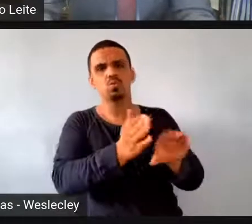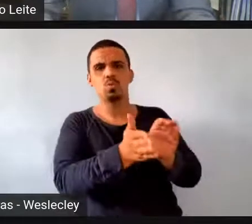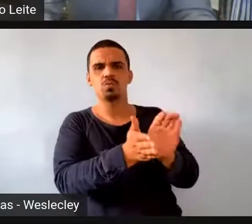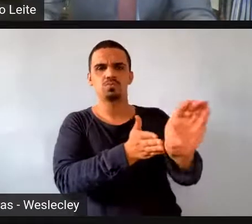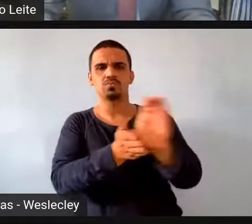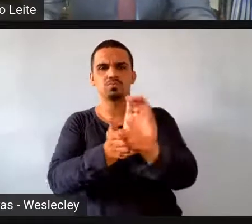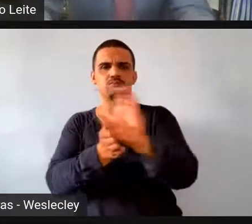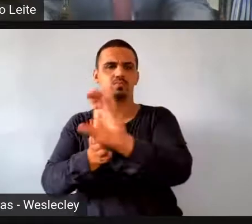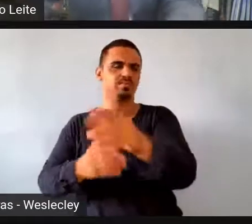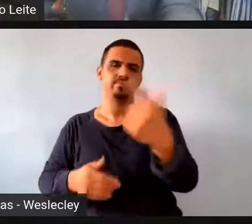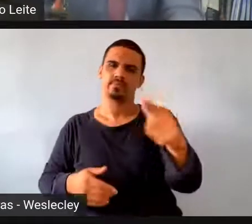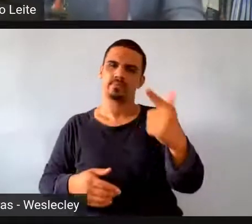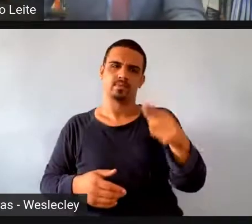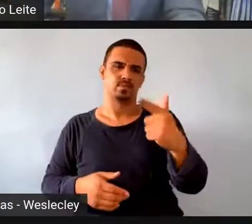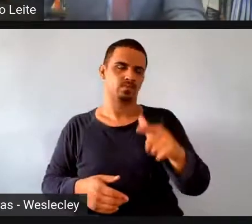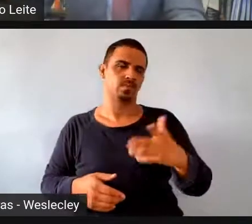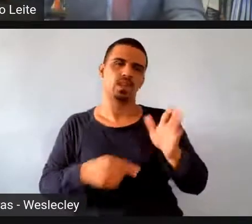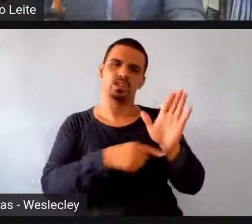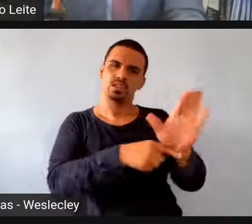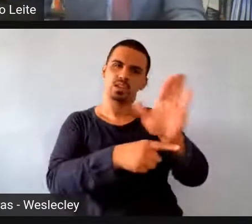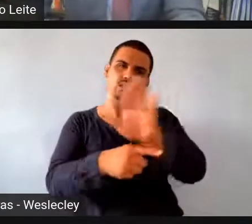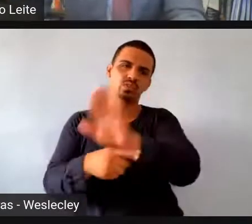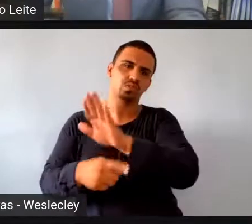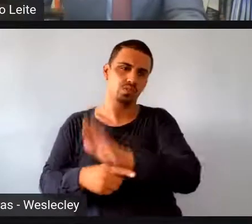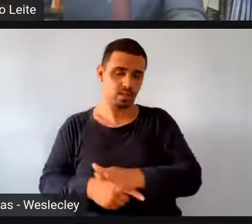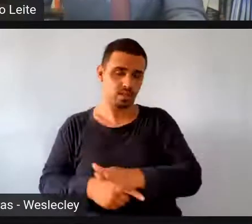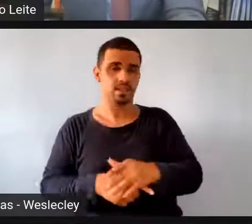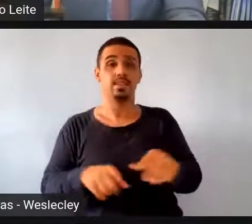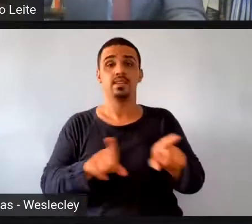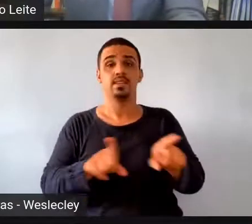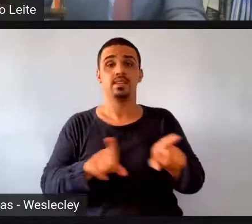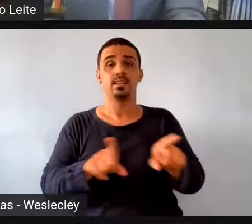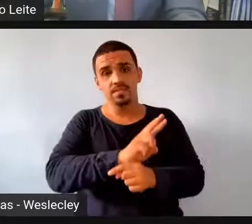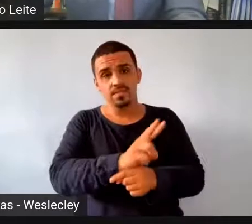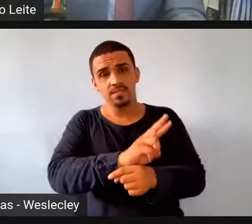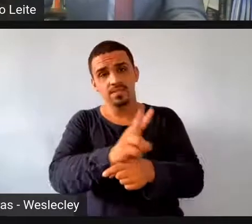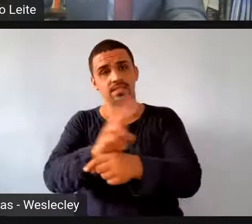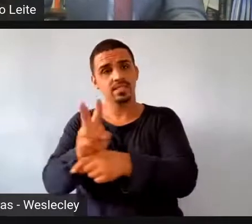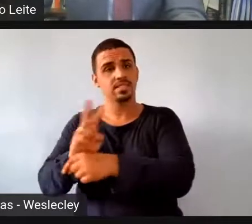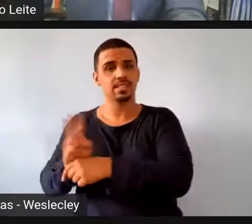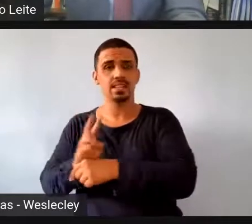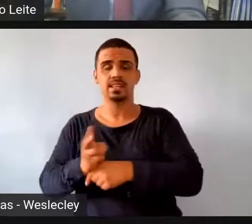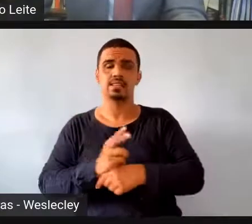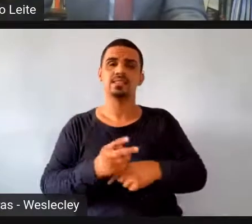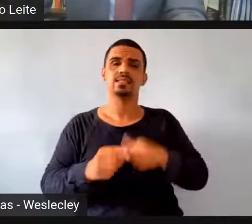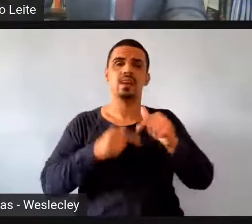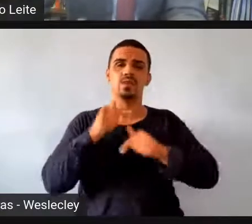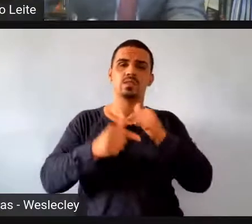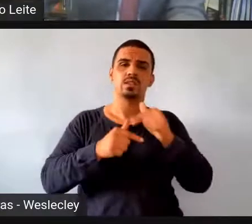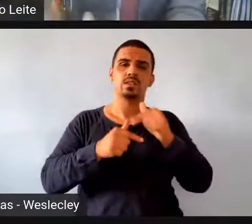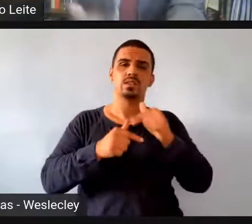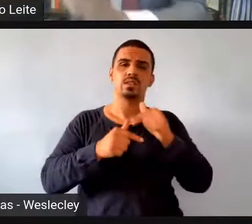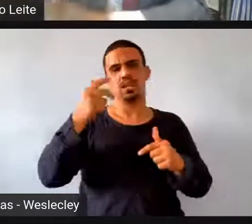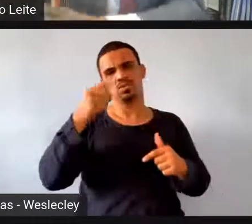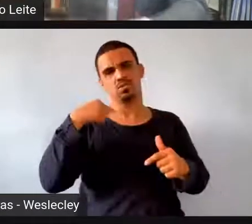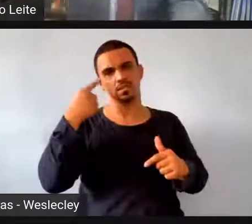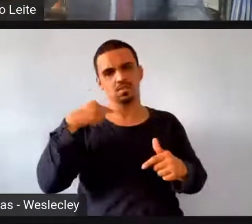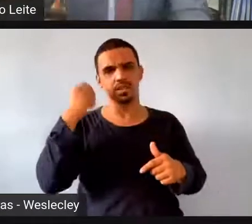menos, Bruno Reis e Bruno Caraza, de fiscalizar o exercício dos mandatos, né? Na verdade, por